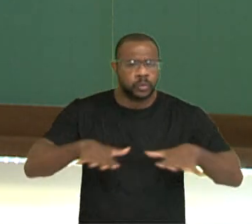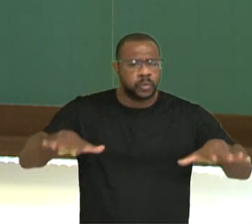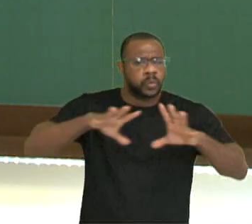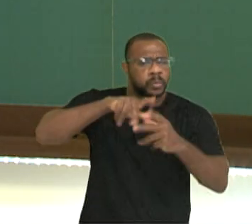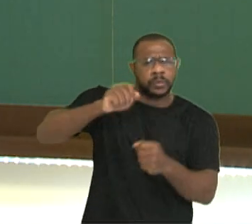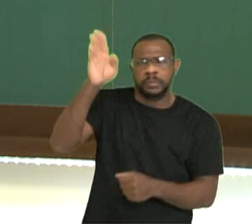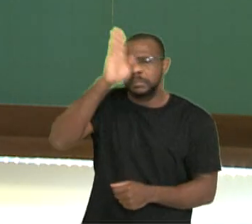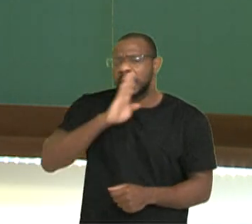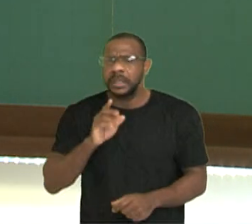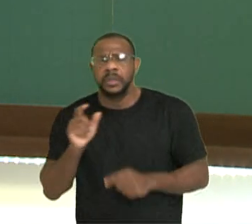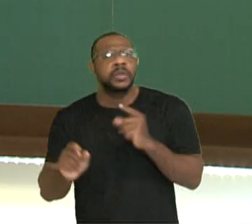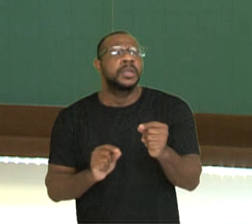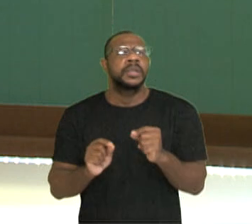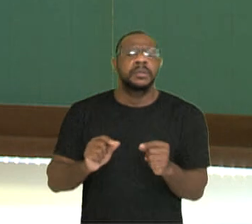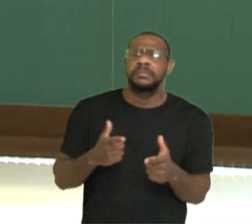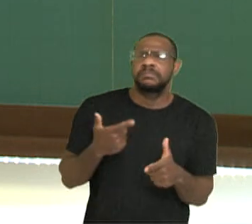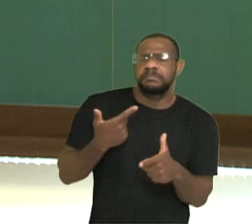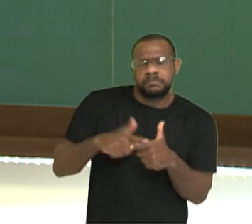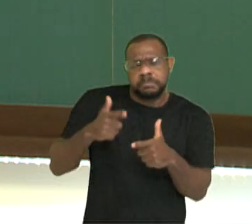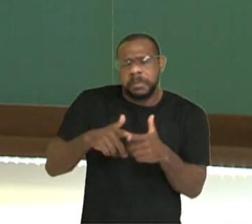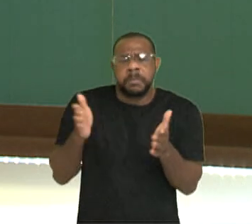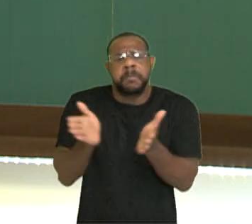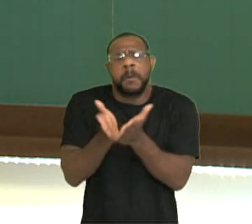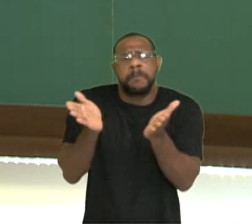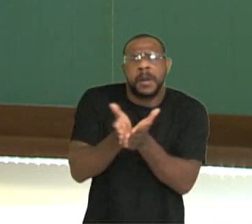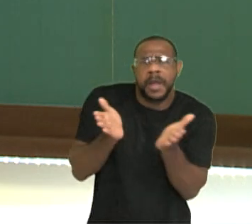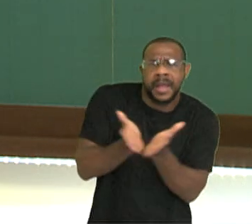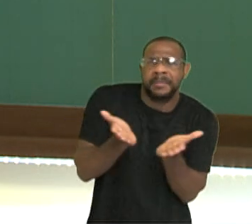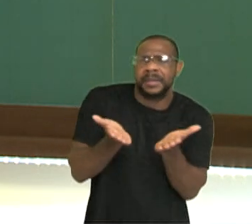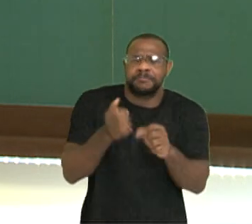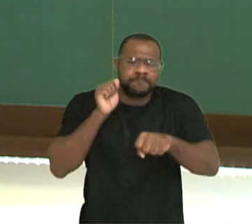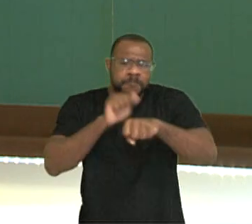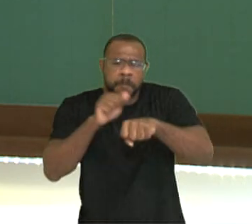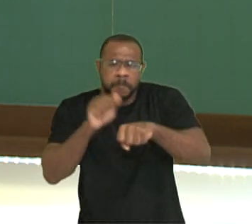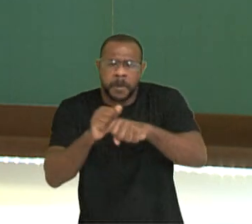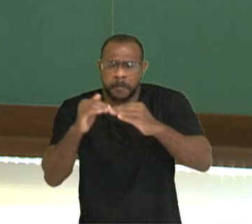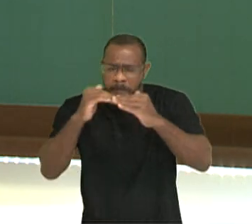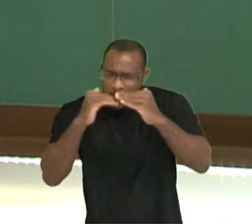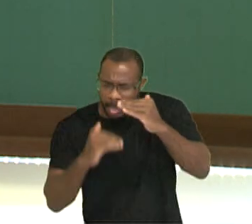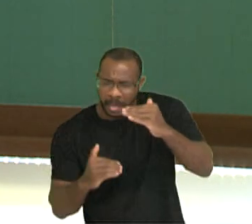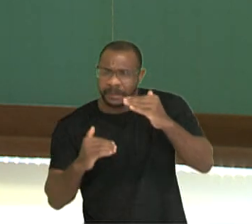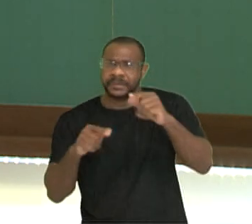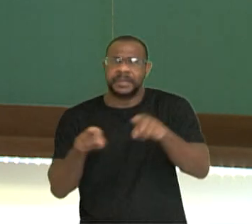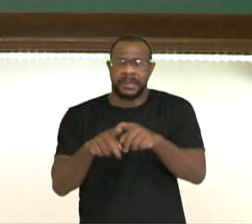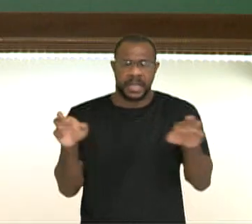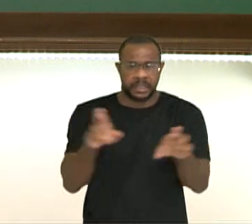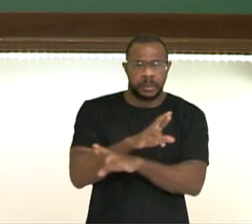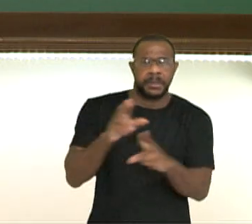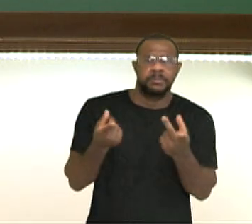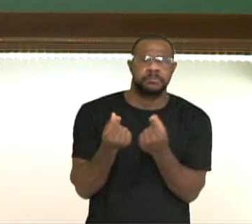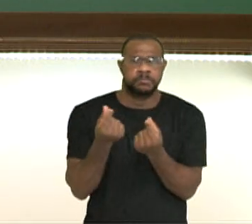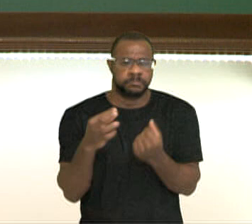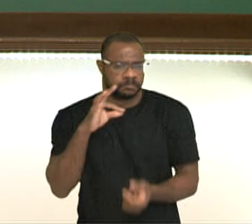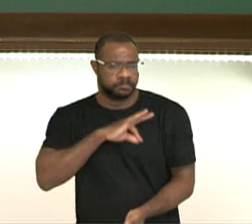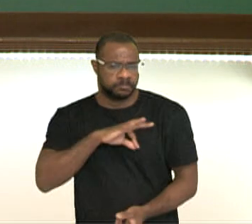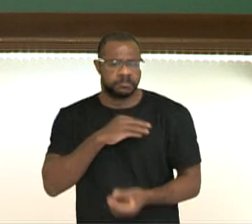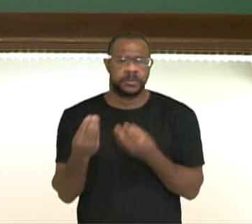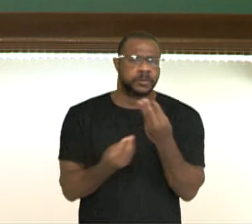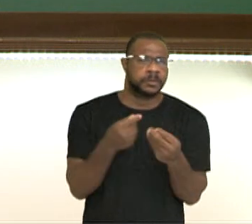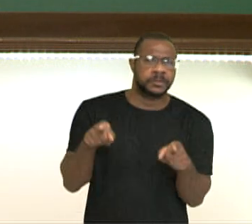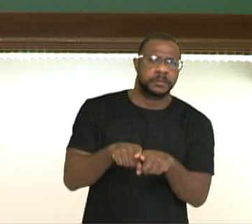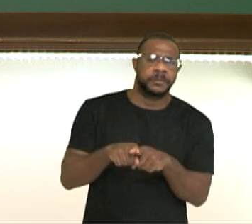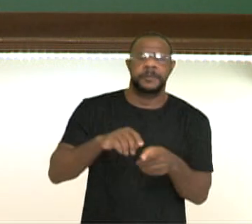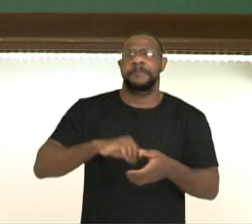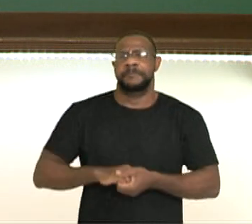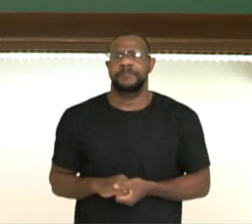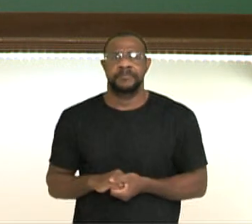no Brasil sobre essa questão da pobreza e da pobreza extrema, relacionando a renda per capita e outros indicadores para fazer